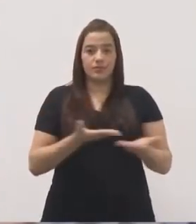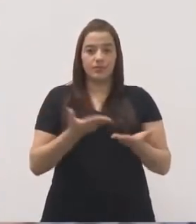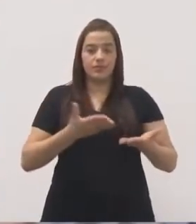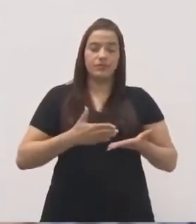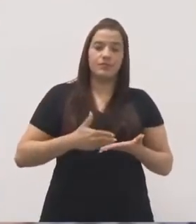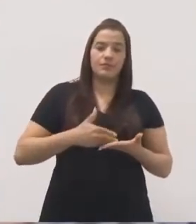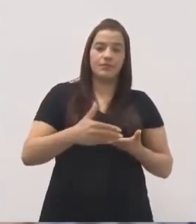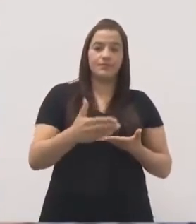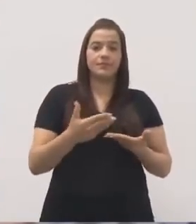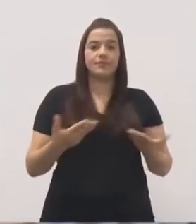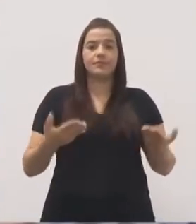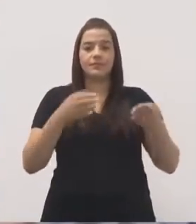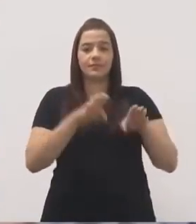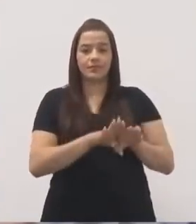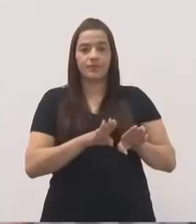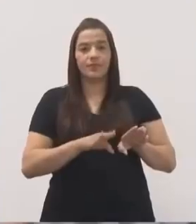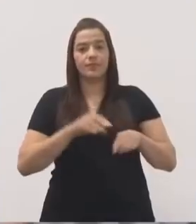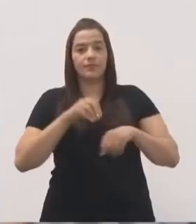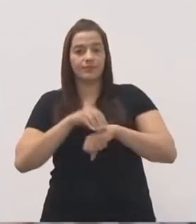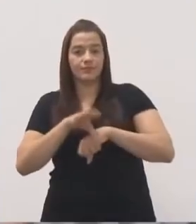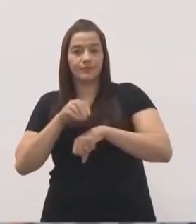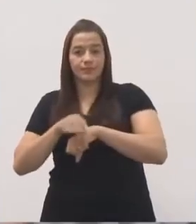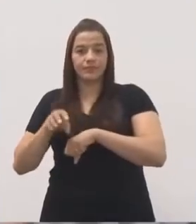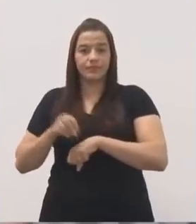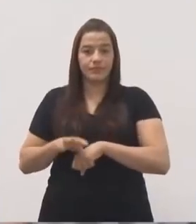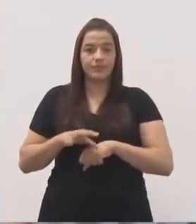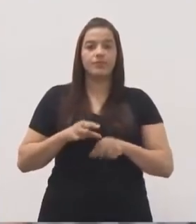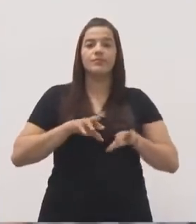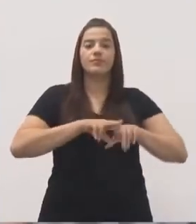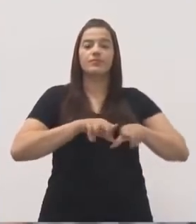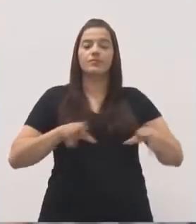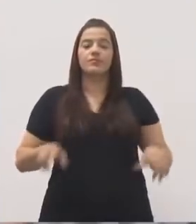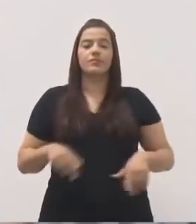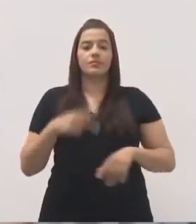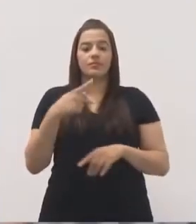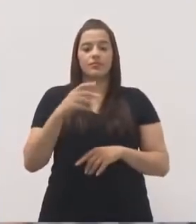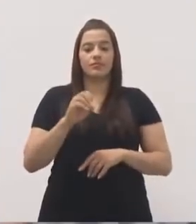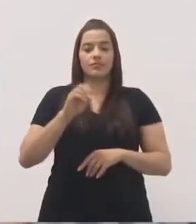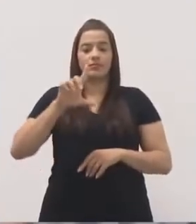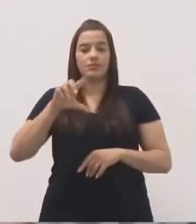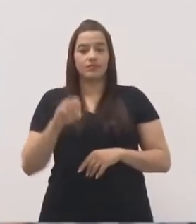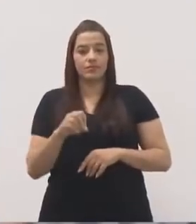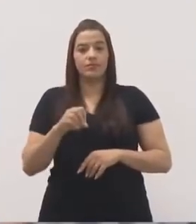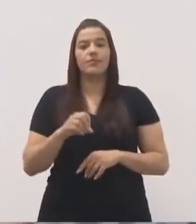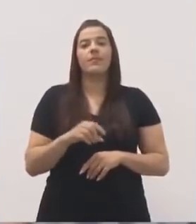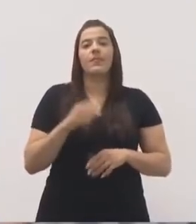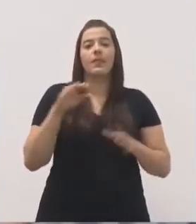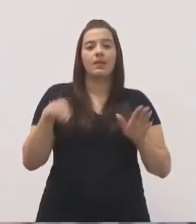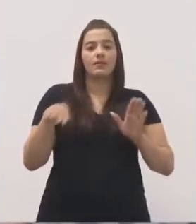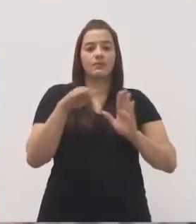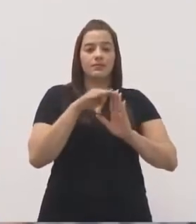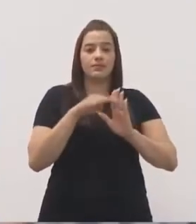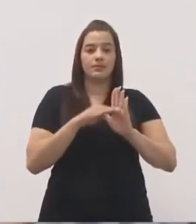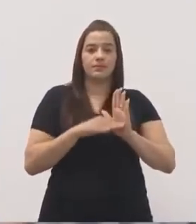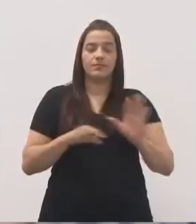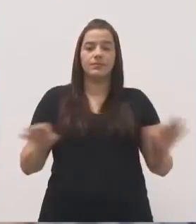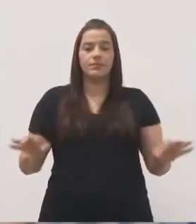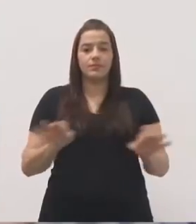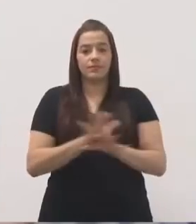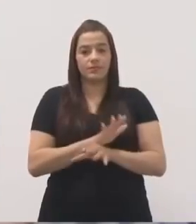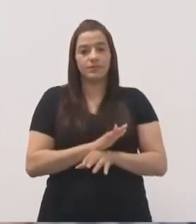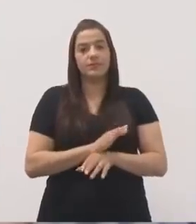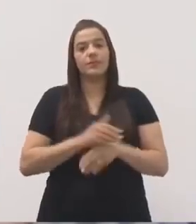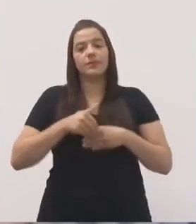a etapa de indicação de coordenador de polo, tá bom? Então, essa etapa foi concluída e, a partir